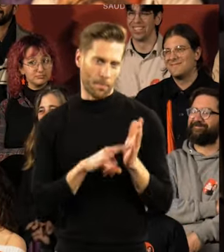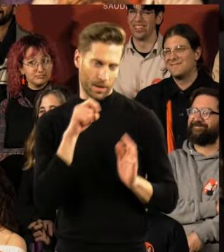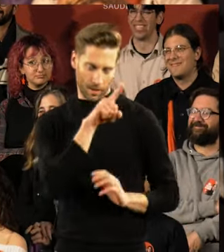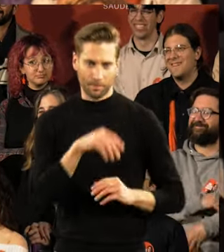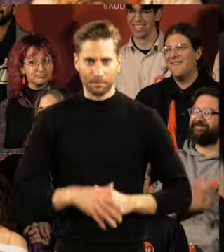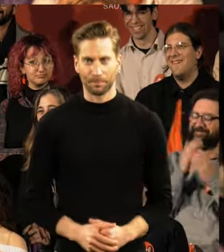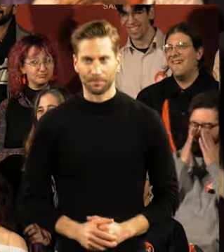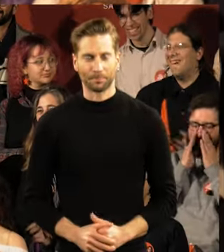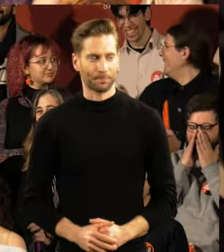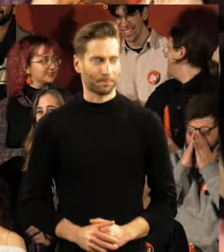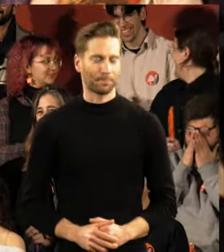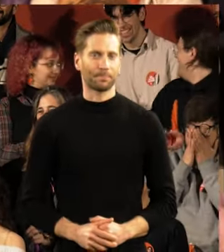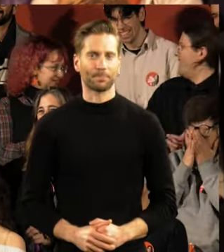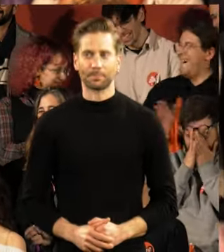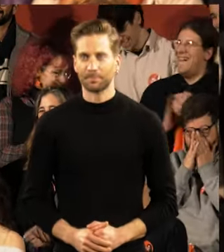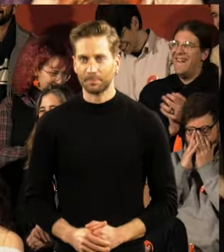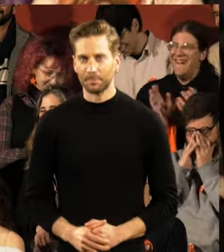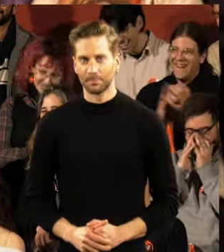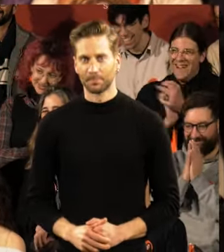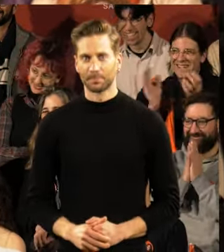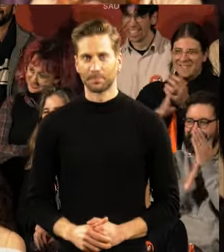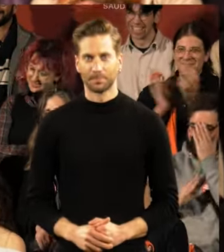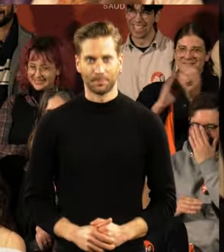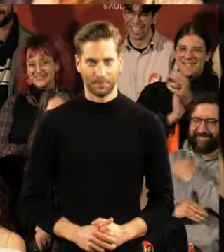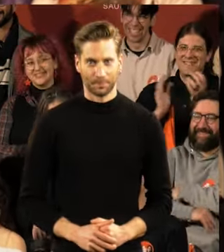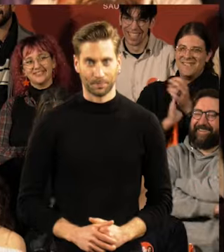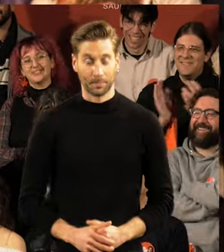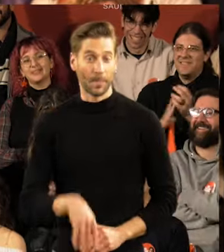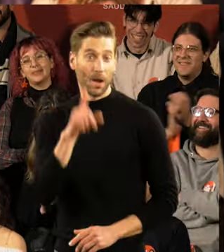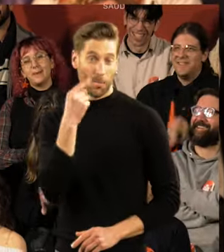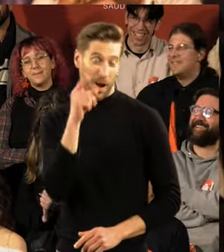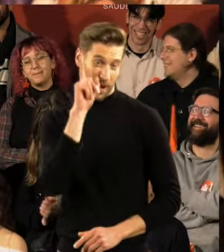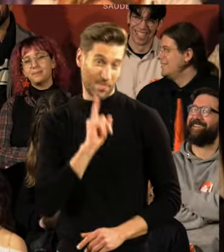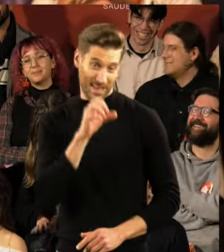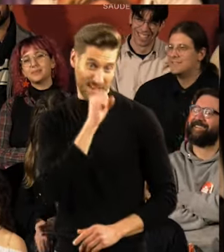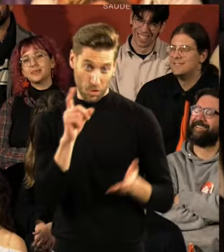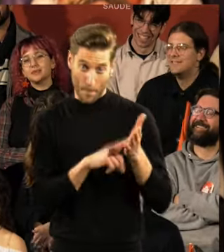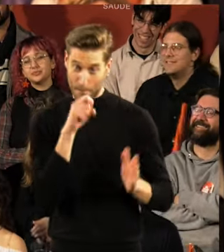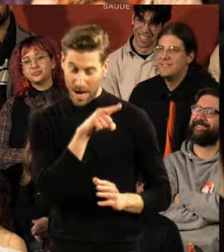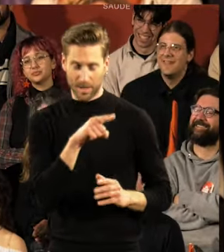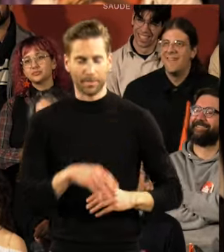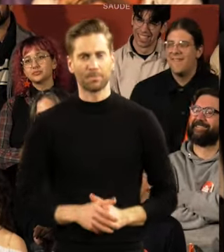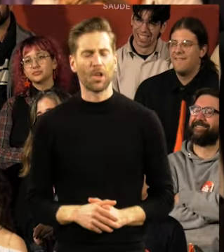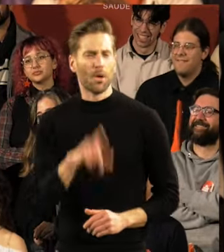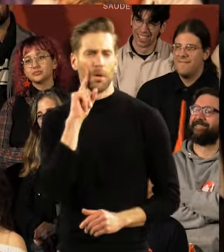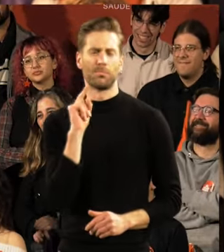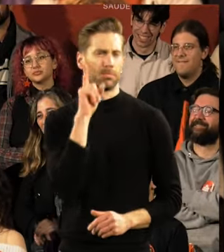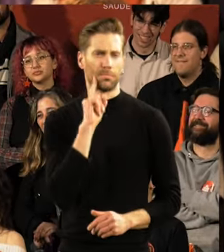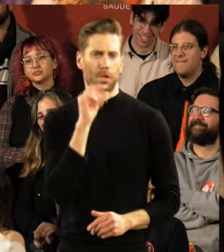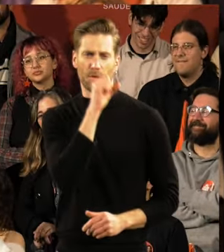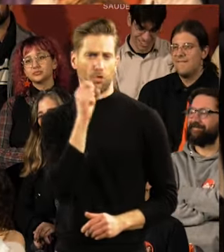A Taylor Swift, porque não? A Taylor Swift é talvez a artista mais famosa do